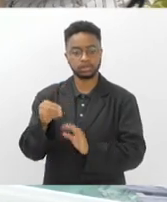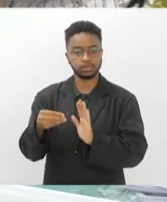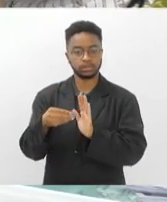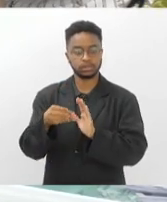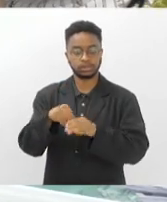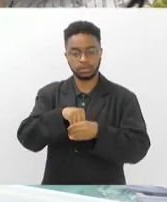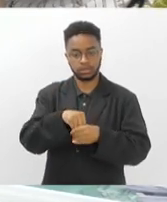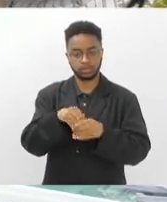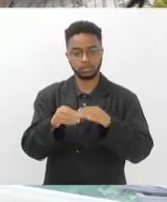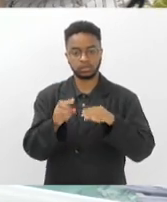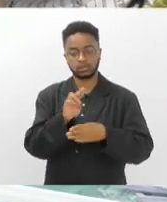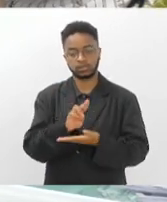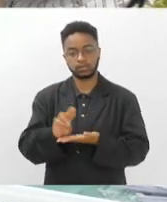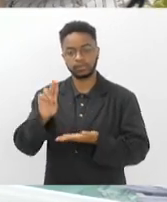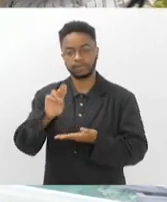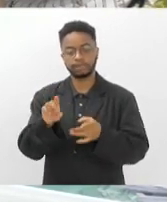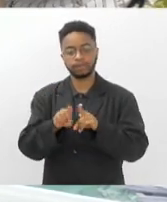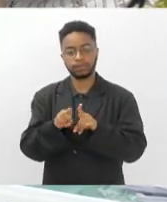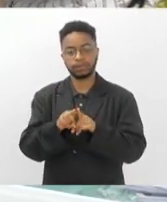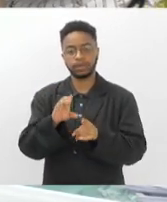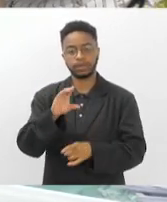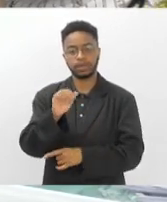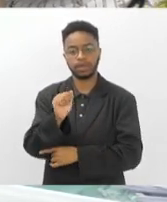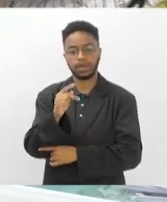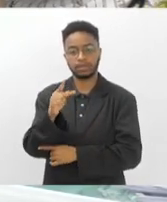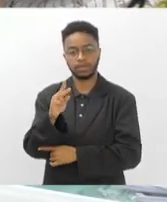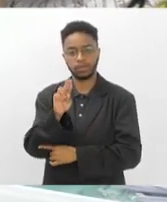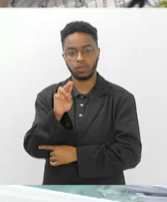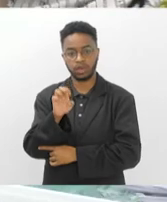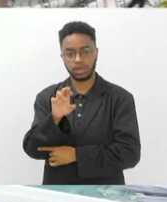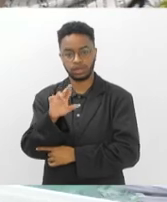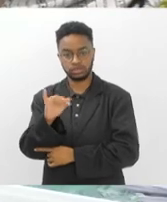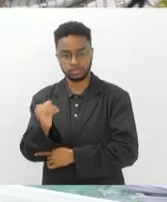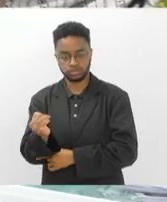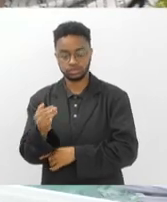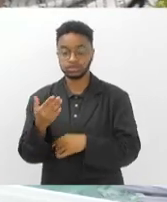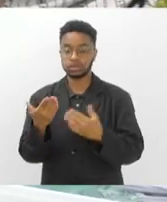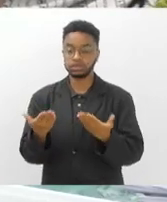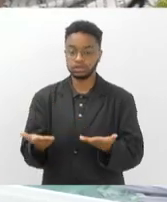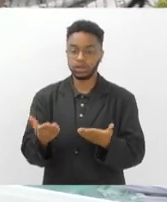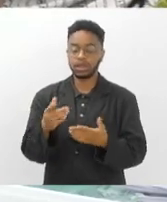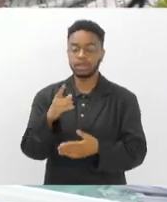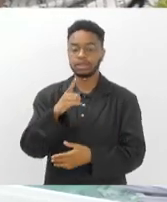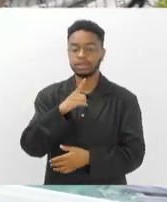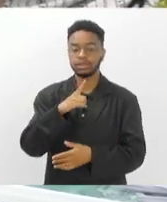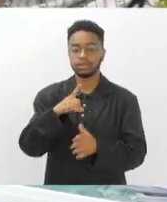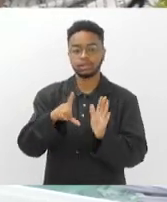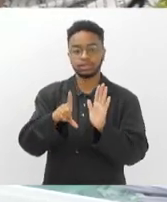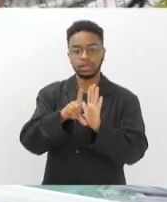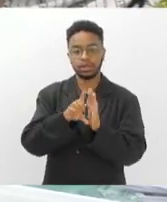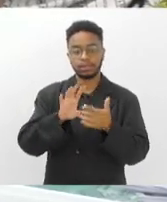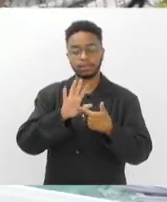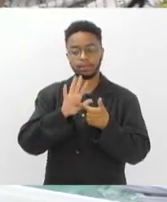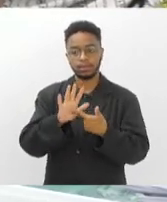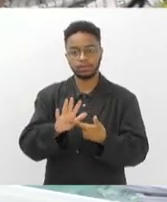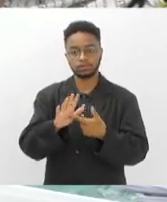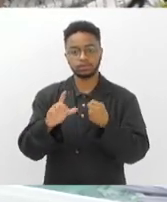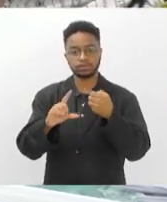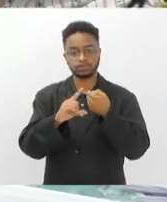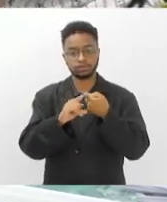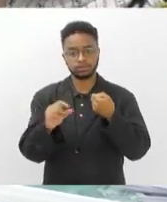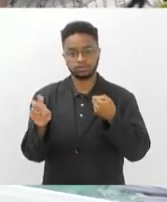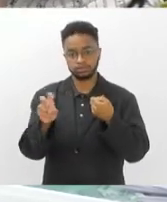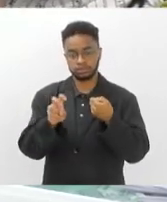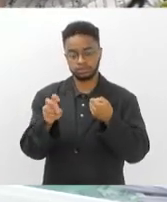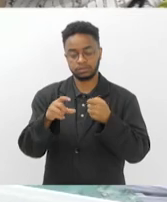no Instituto de Aplicação da UERJ, o CAP-UERJ. E essa lei, ela dispõe, no artigo 5º,